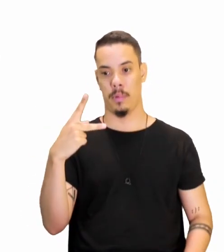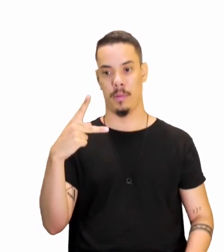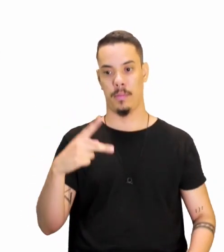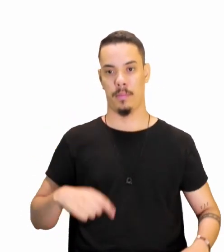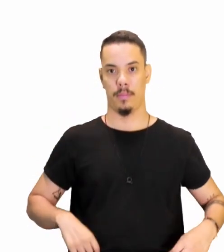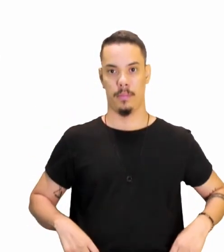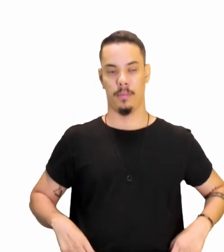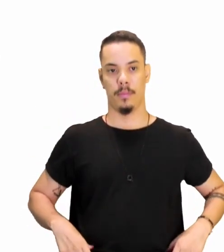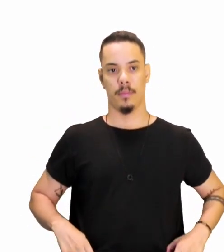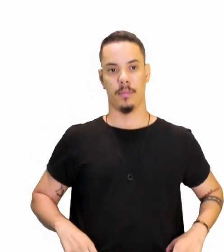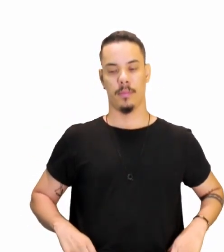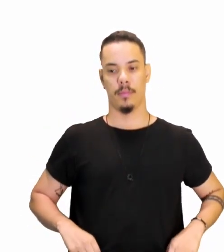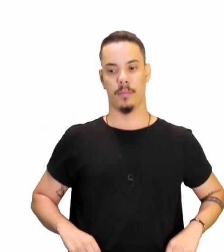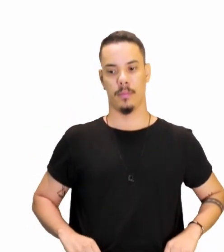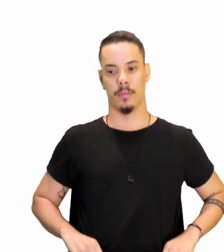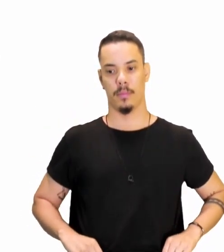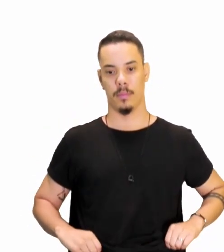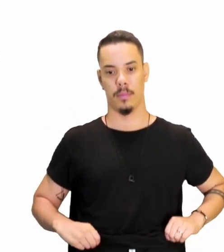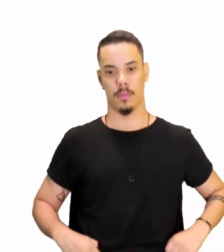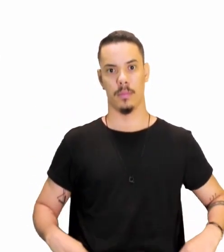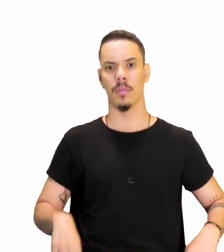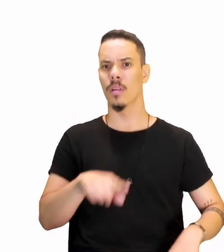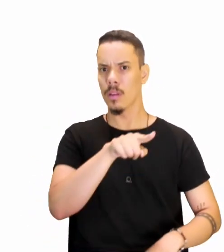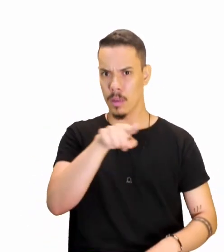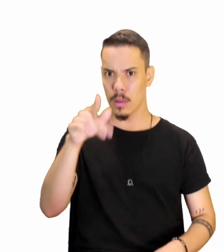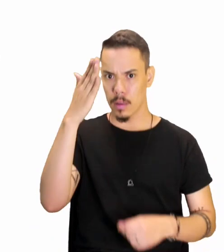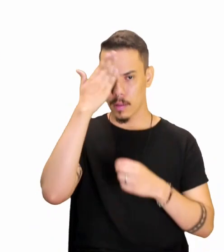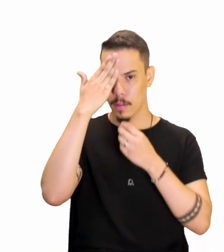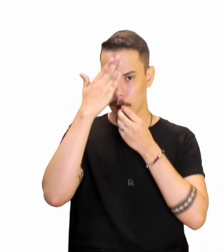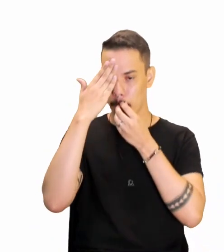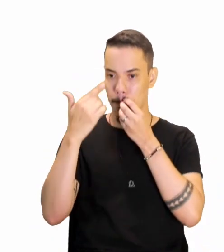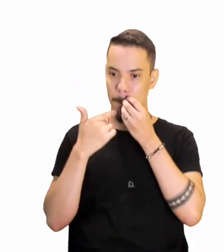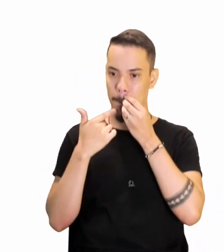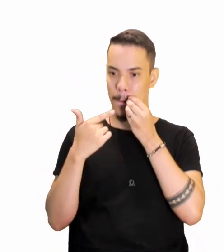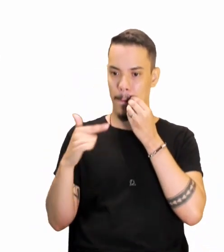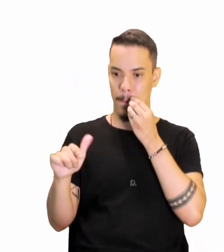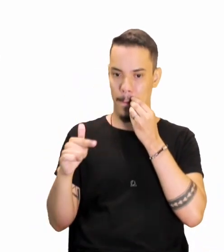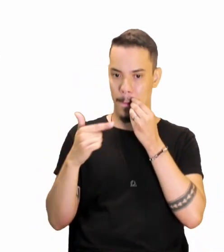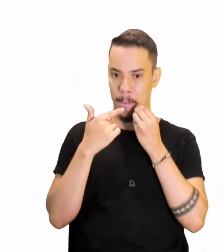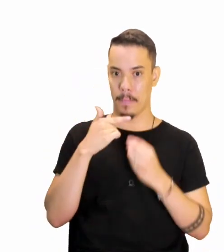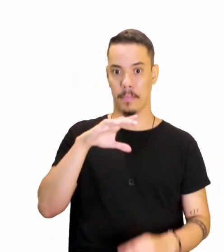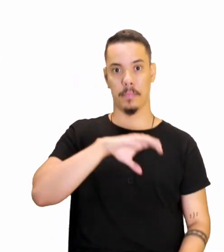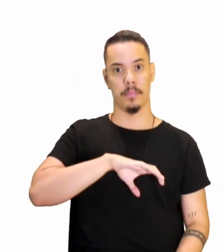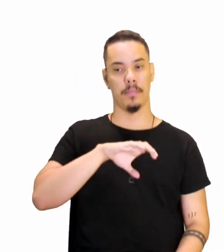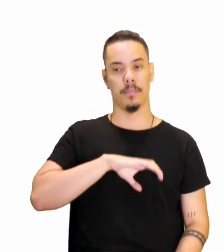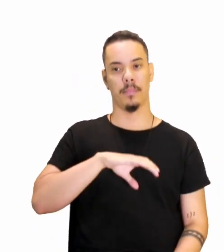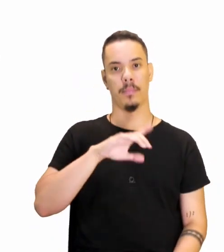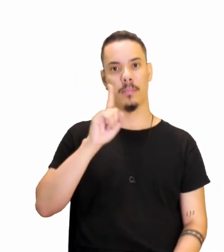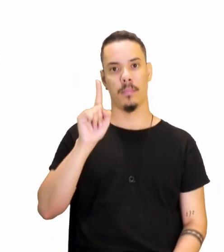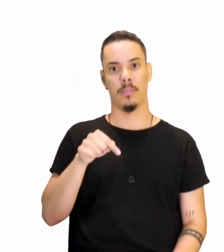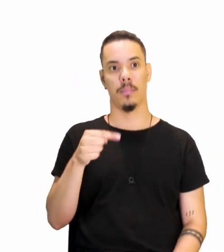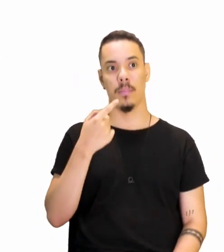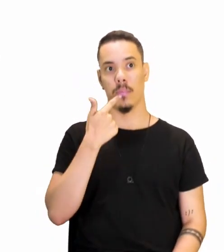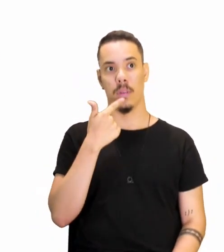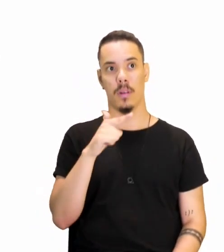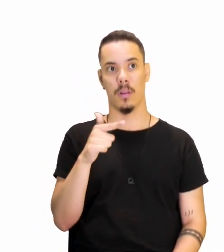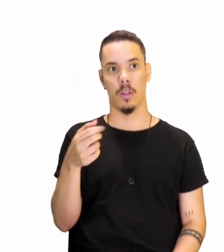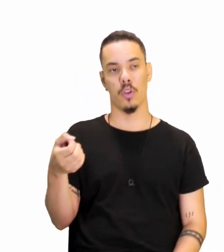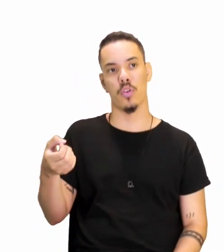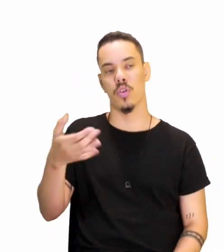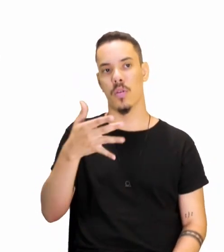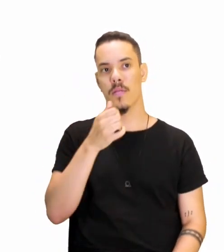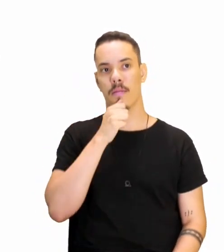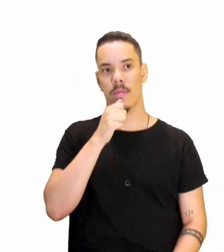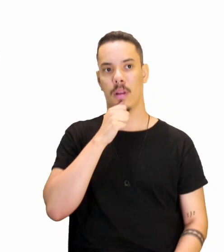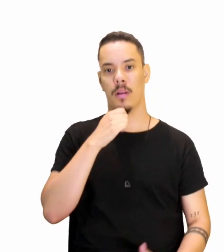Porque você sabe que a língua portuguesa é uma língua nova e está em